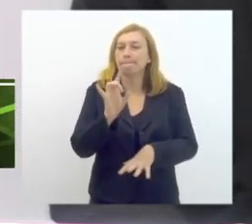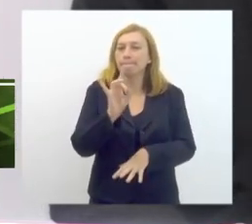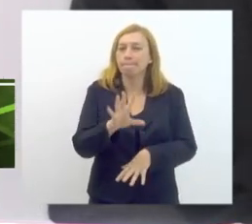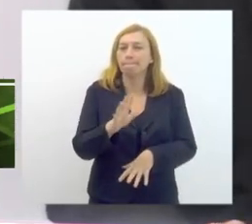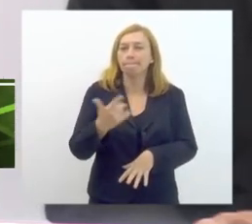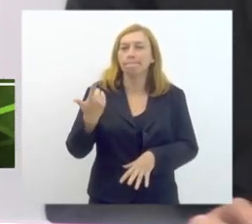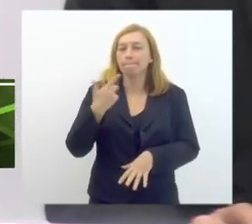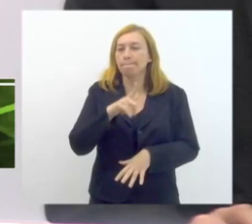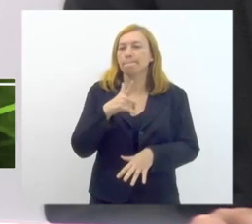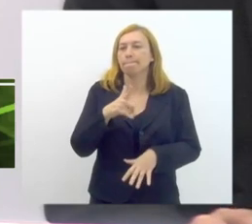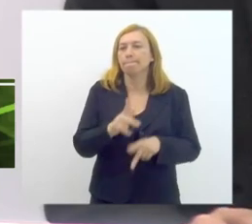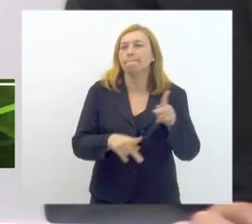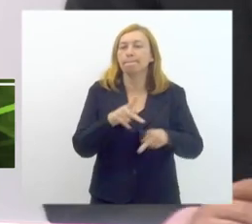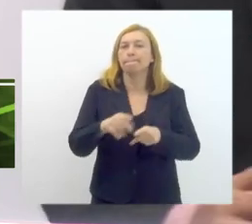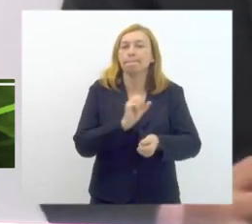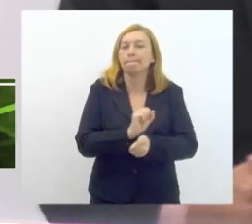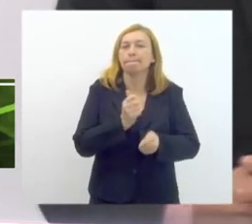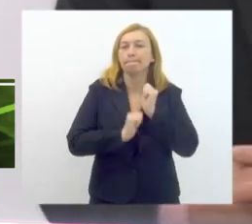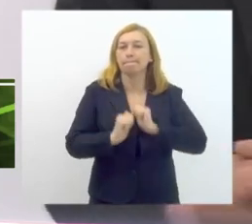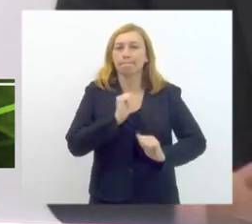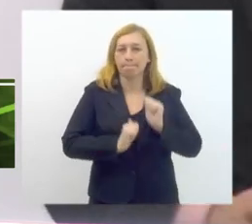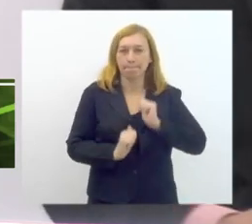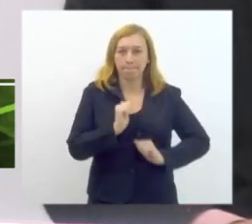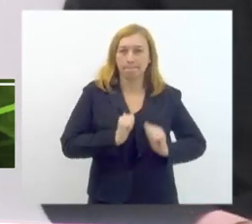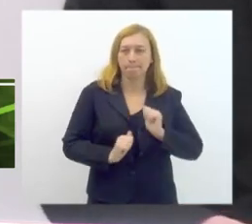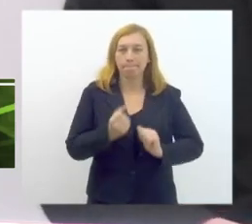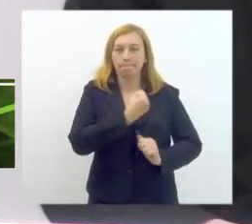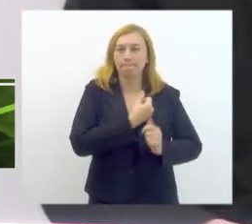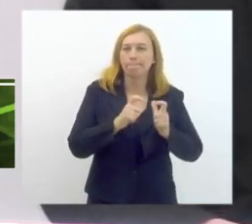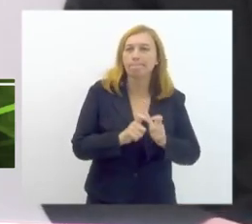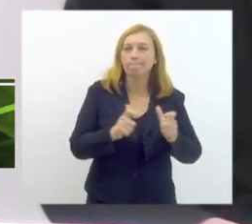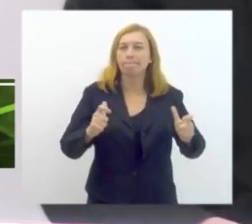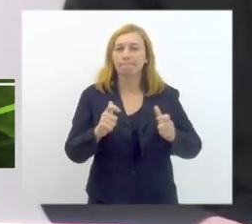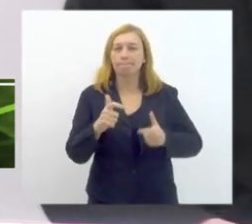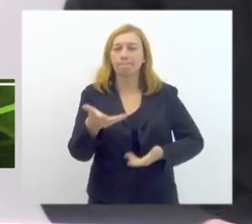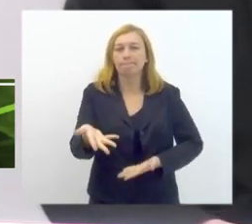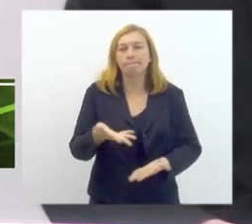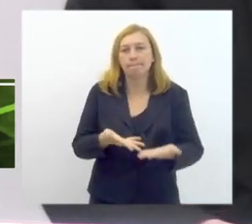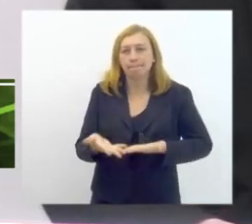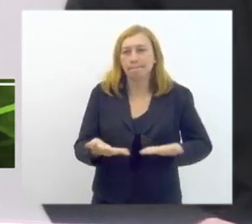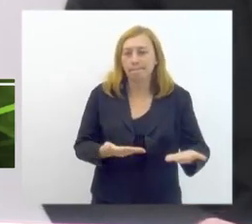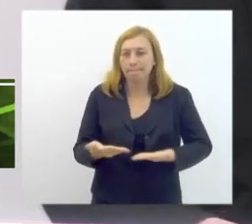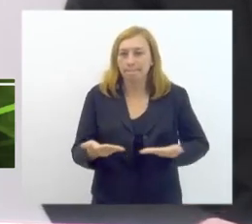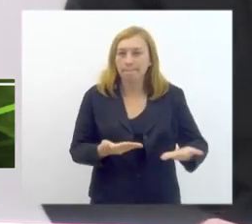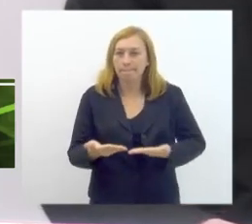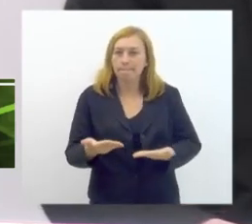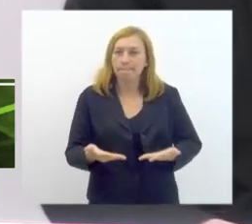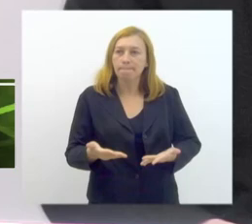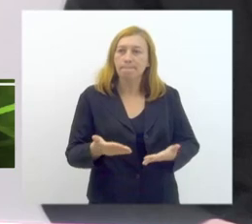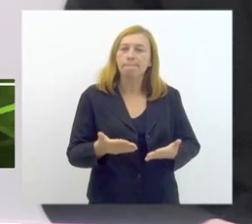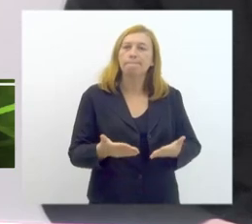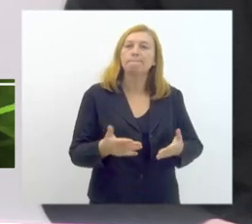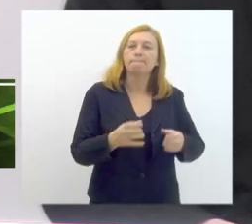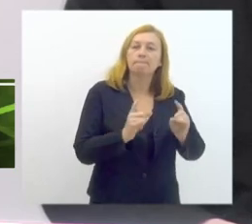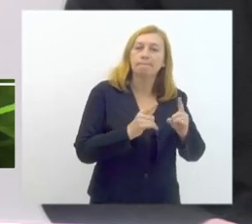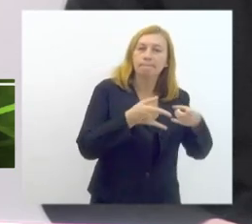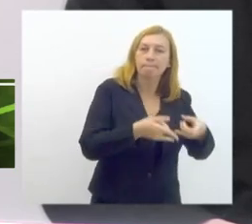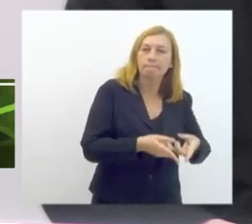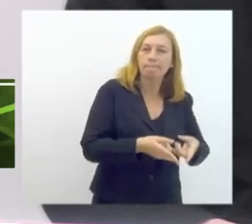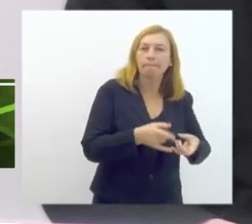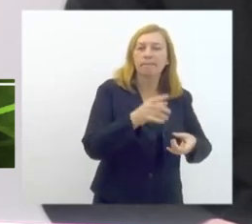a população que aguarda ansiosa o aumento de oferta de serviços, sejam eles de internação,